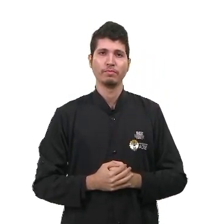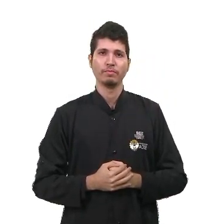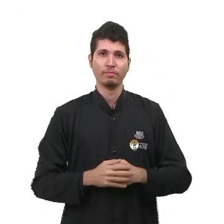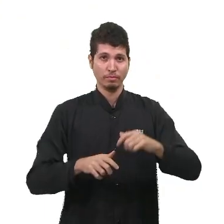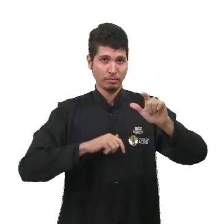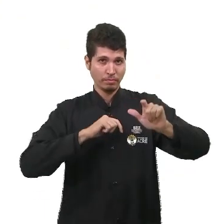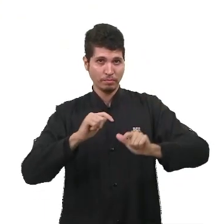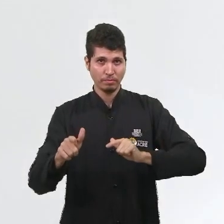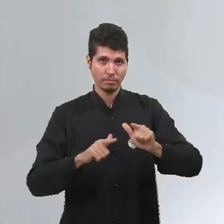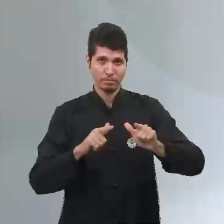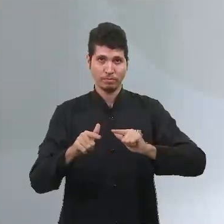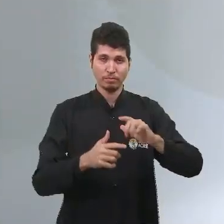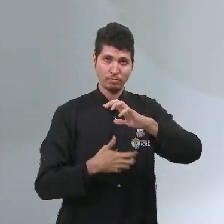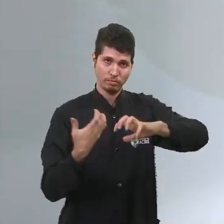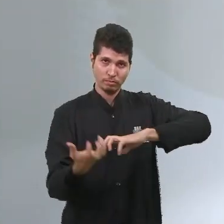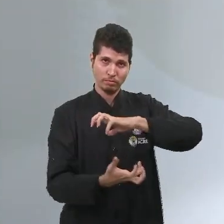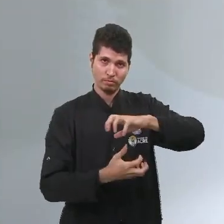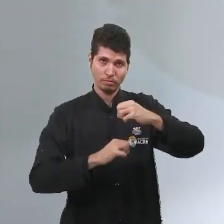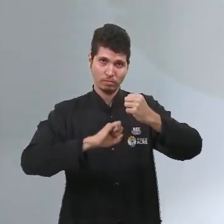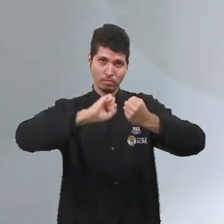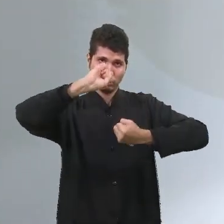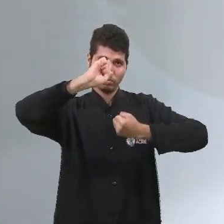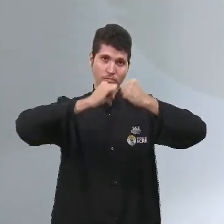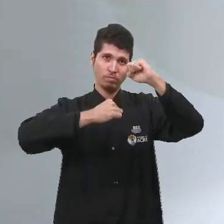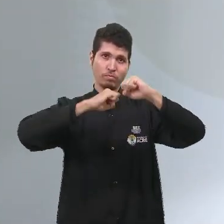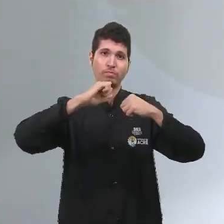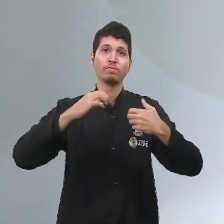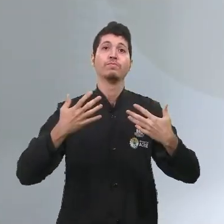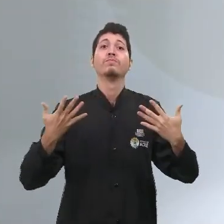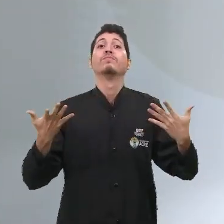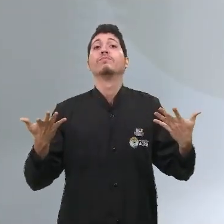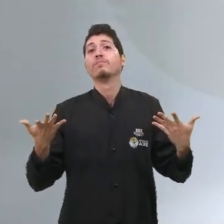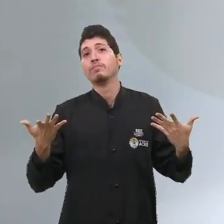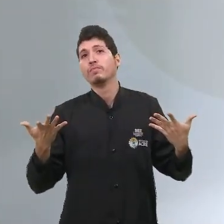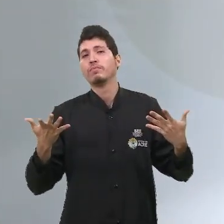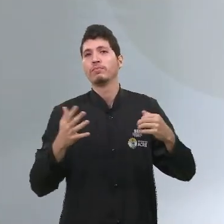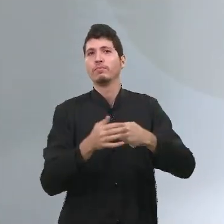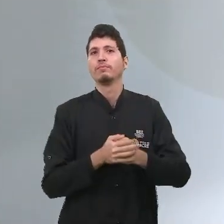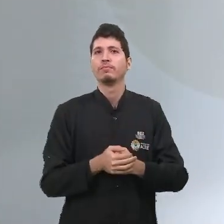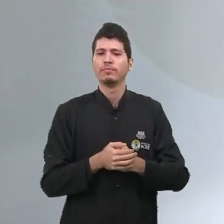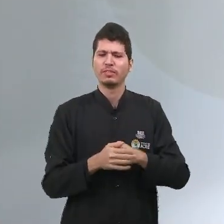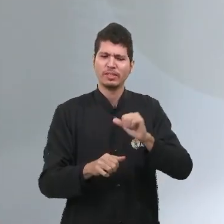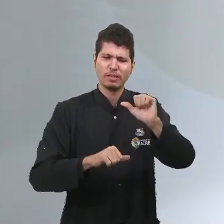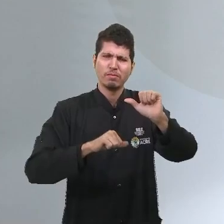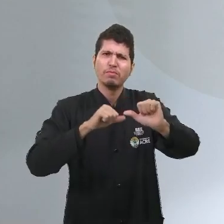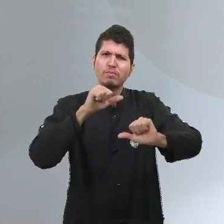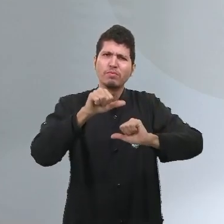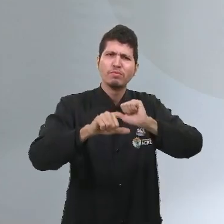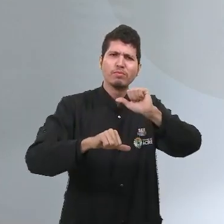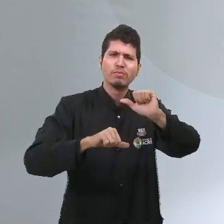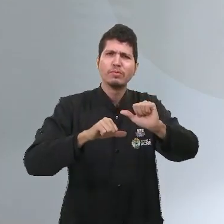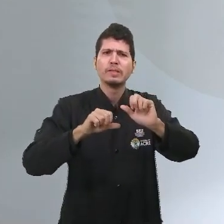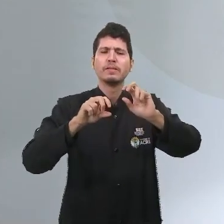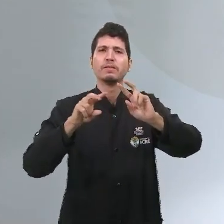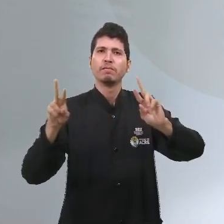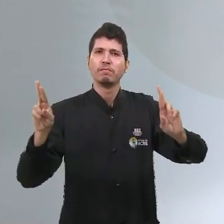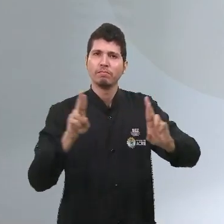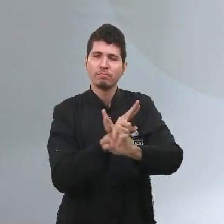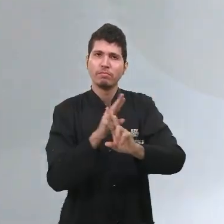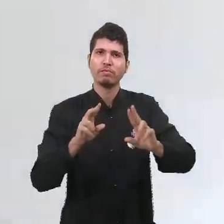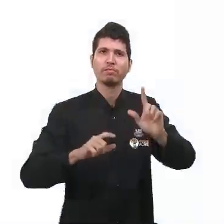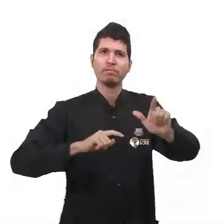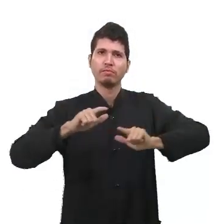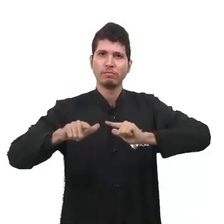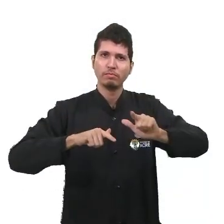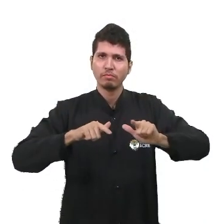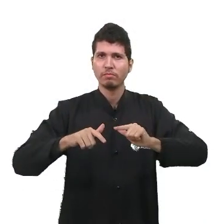chamada Revolução Industrial. E aí, será que houve uma mudança nessa questão do trabalho? Vamos acompanhar